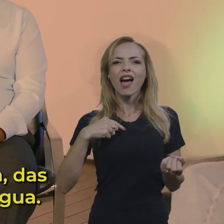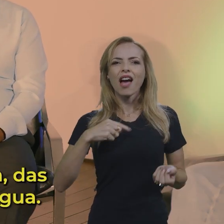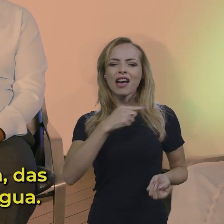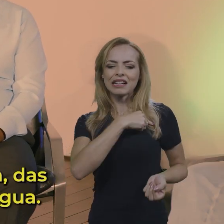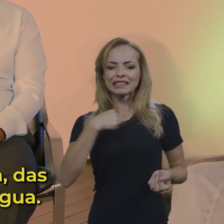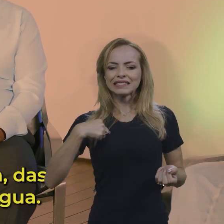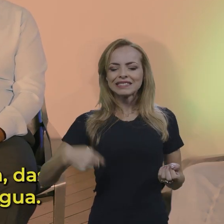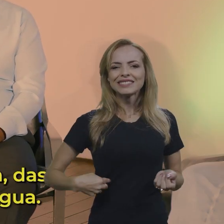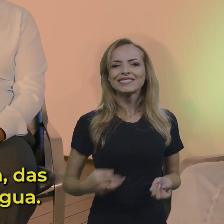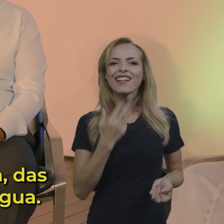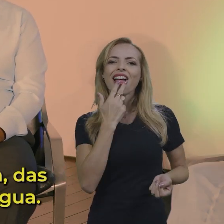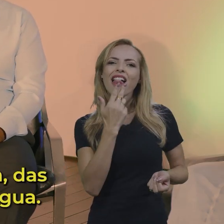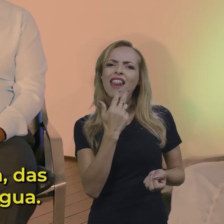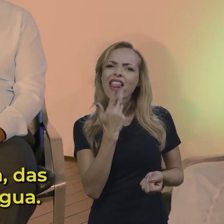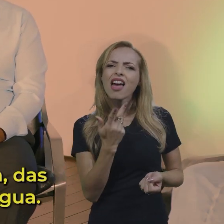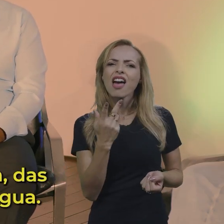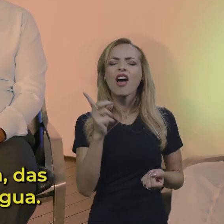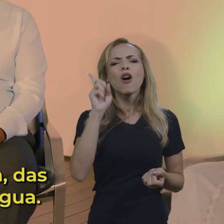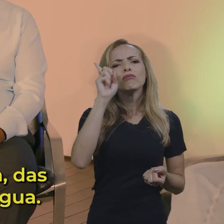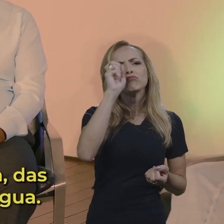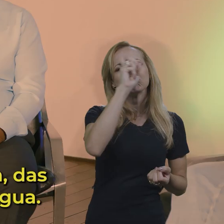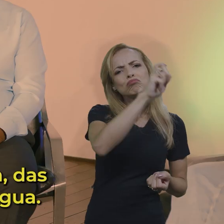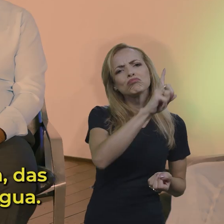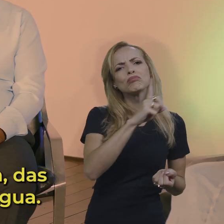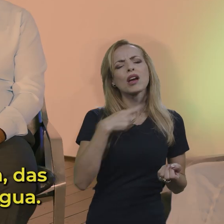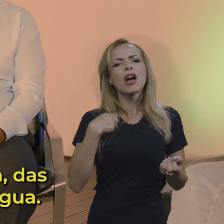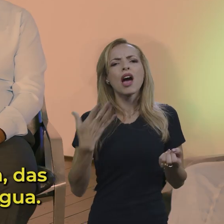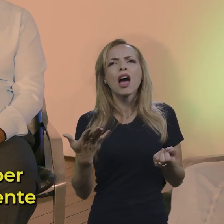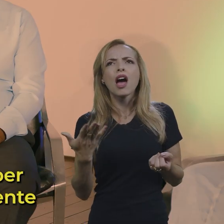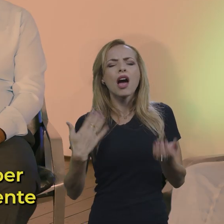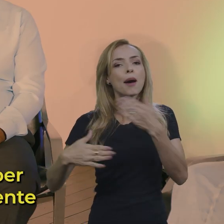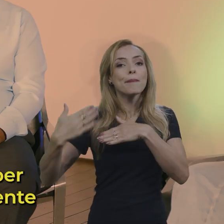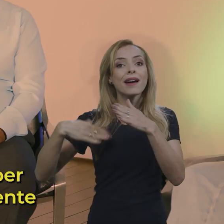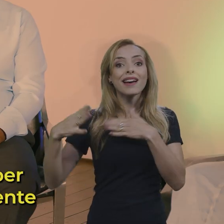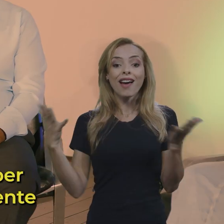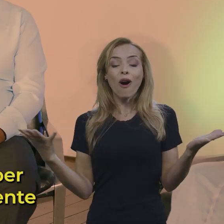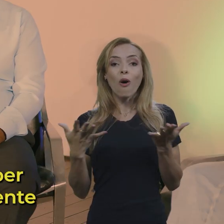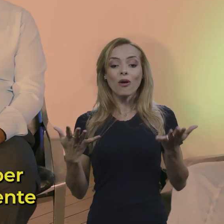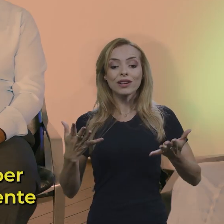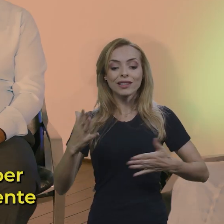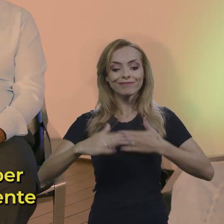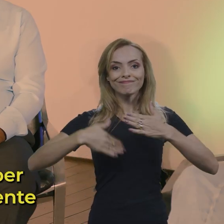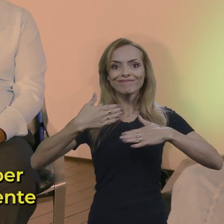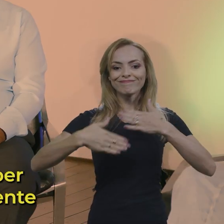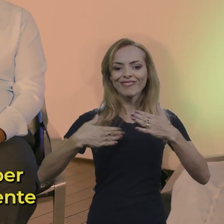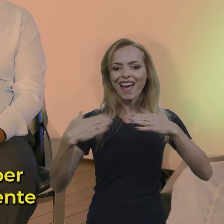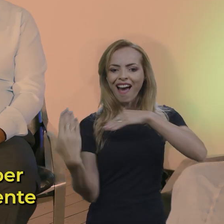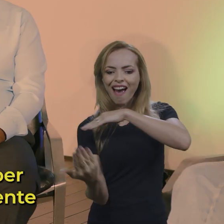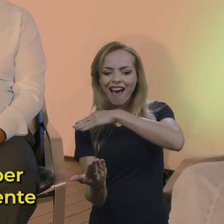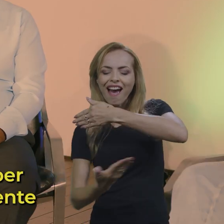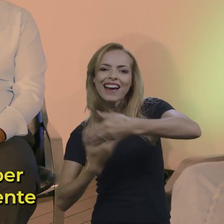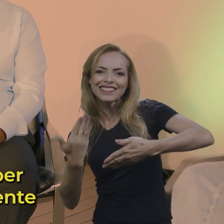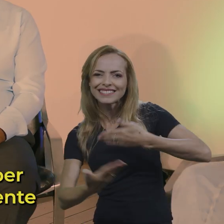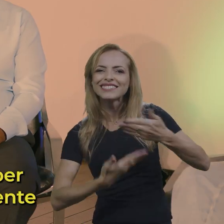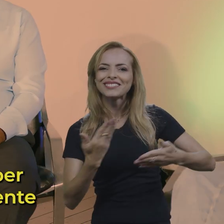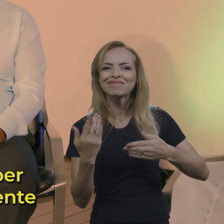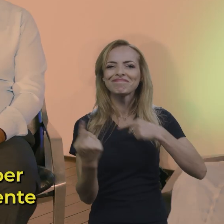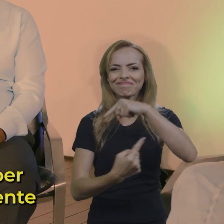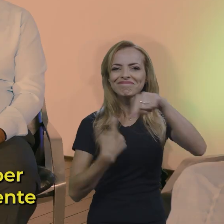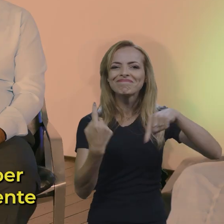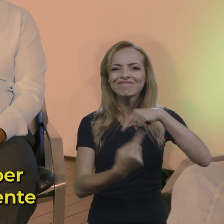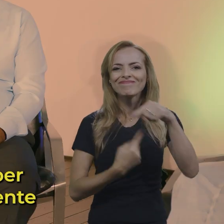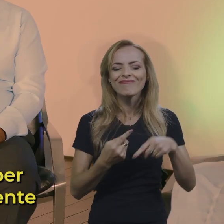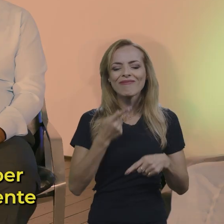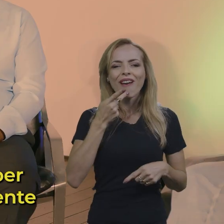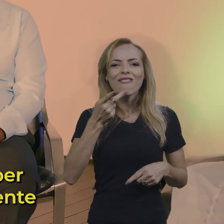da relação dela com a língua, das dificuldades que ela tinha, né, com a língua. Agora eu já vejo que ela está super entrosada, já